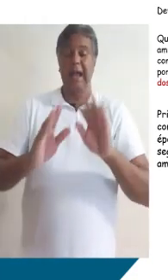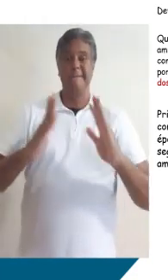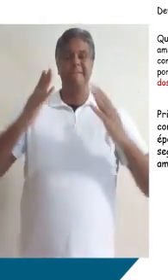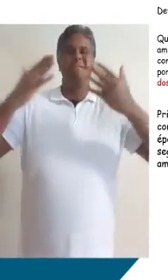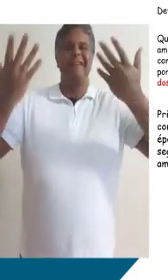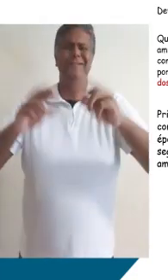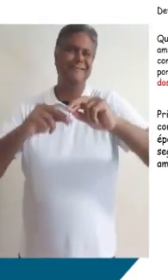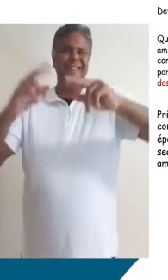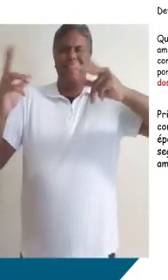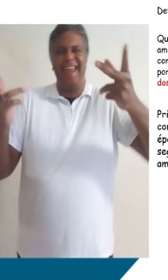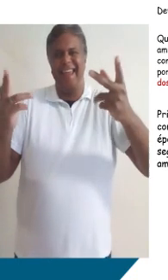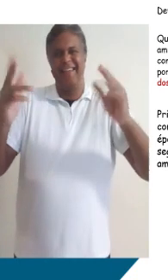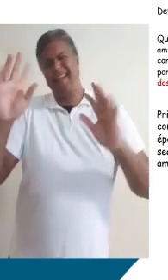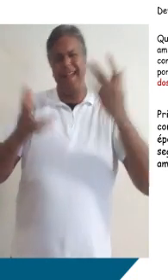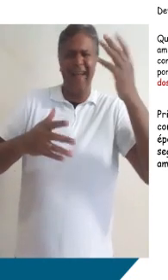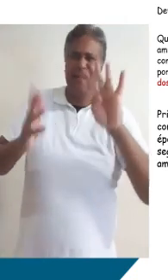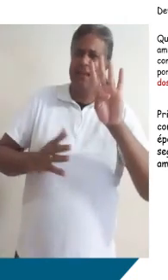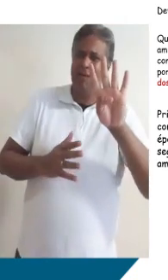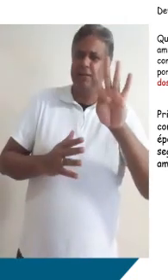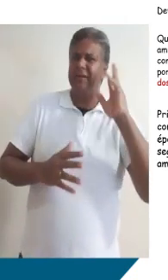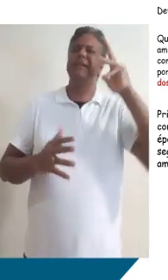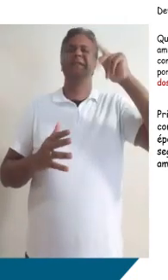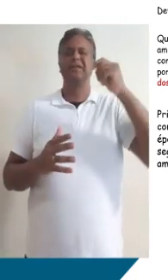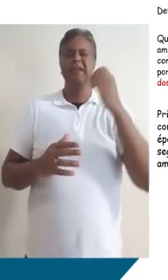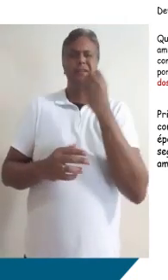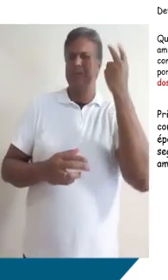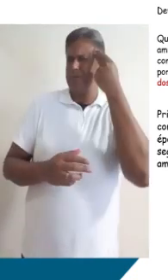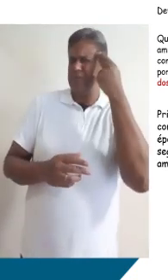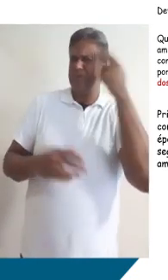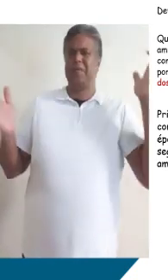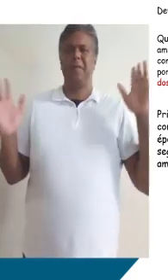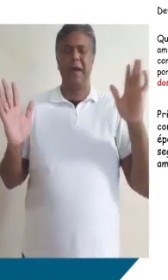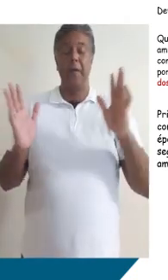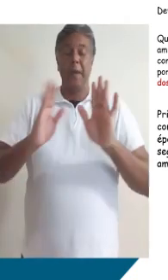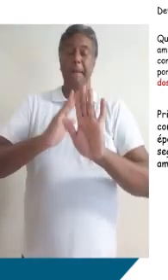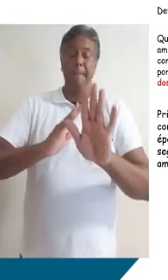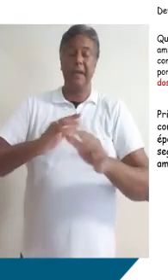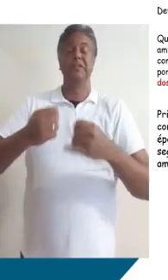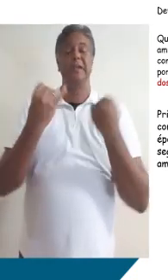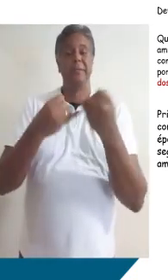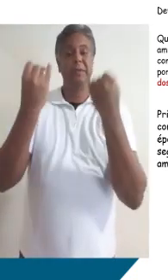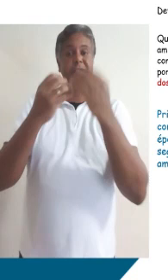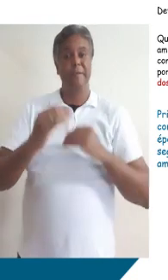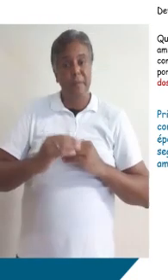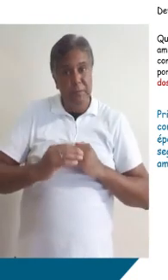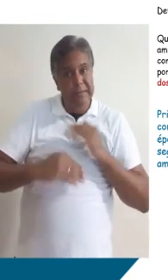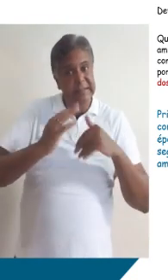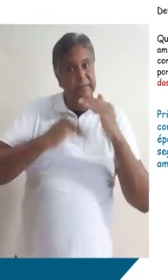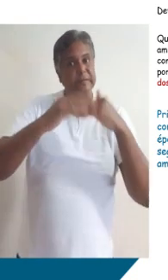antigamente. Uns errinhos de coesão, algumas repetições e tal, mas o que interessa pra gente é ver o desenrolar dessa ideia número